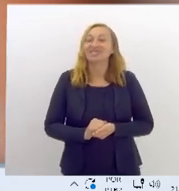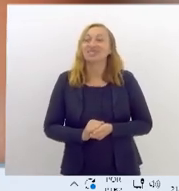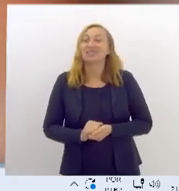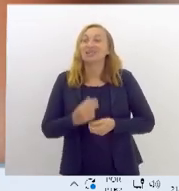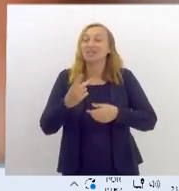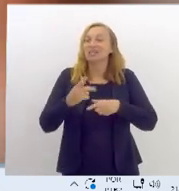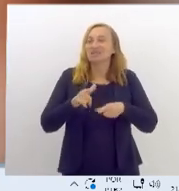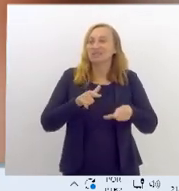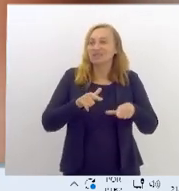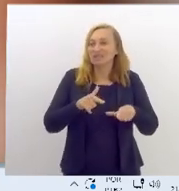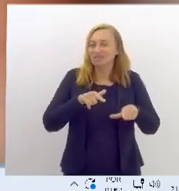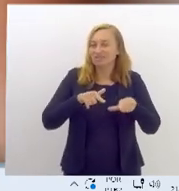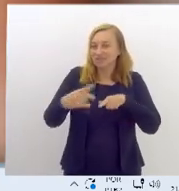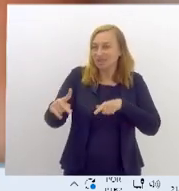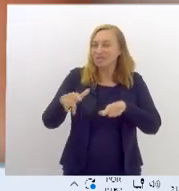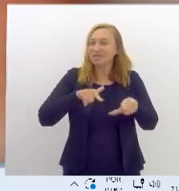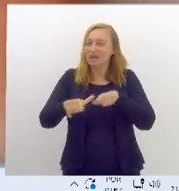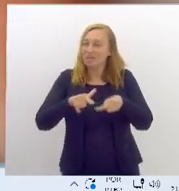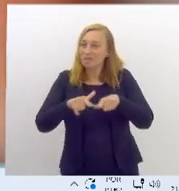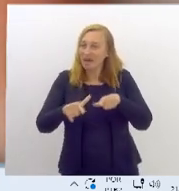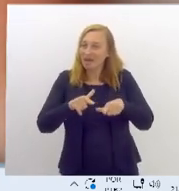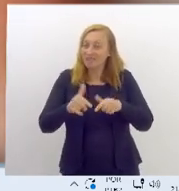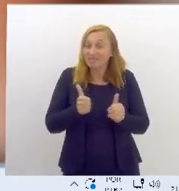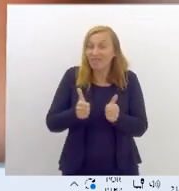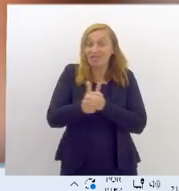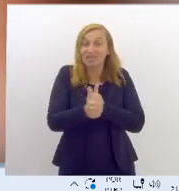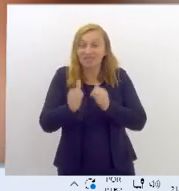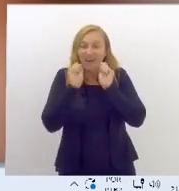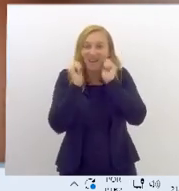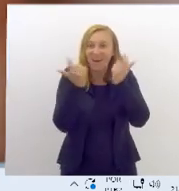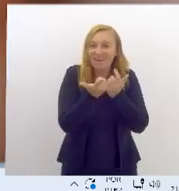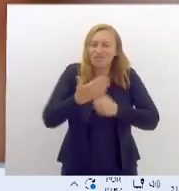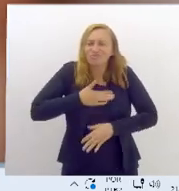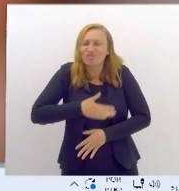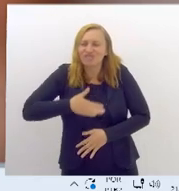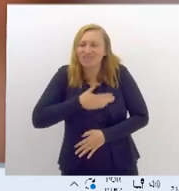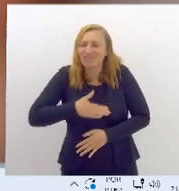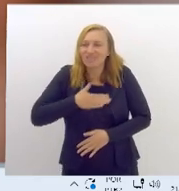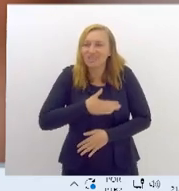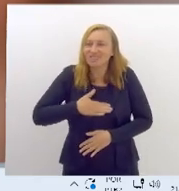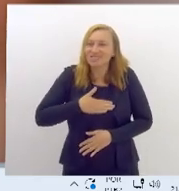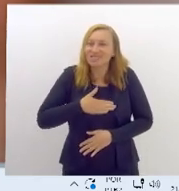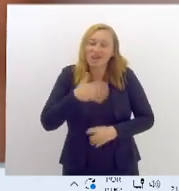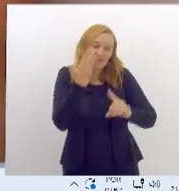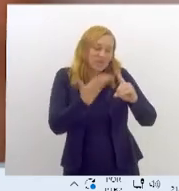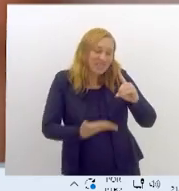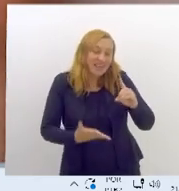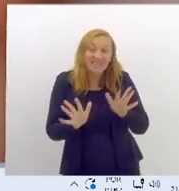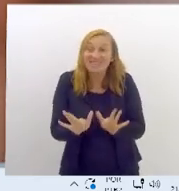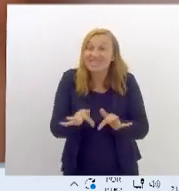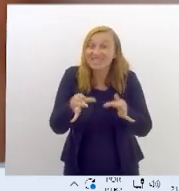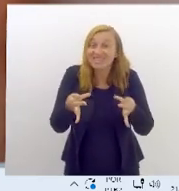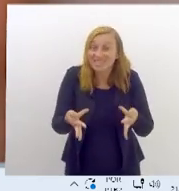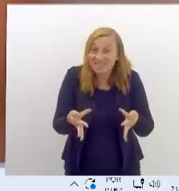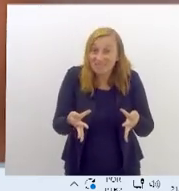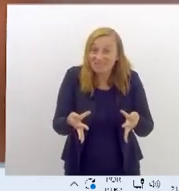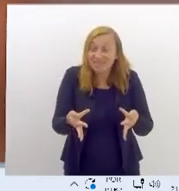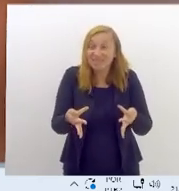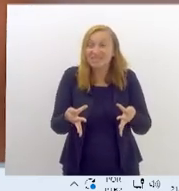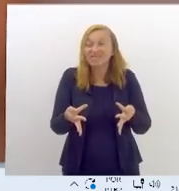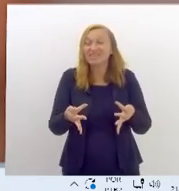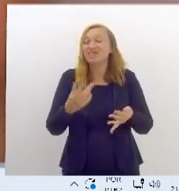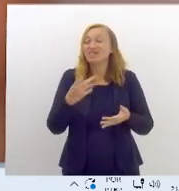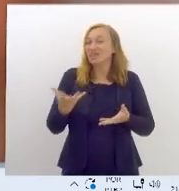seu mandato e completo também a sua missão a frente da alerj eu gostaria de prestar uma singela homenagem enaltecer